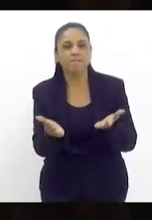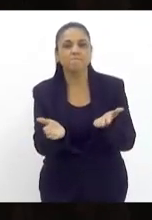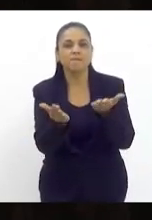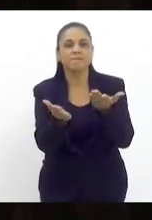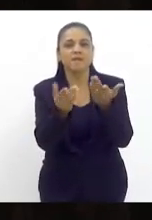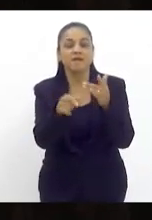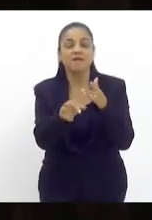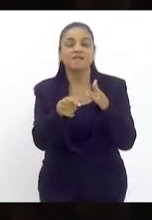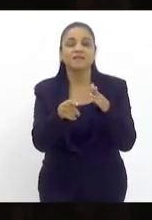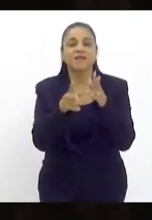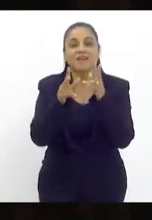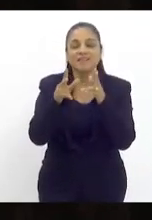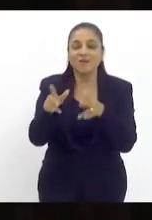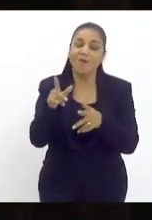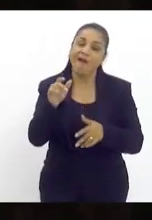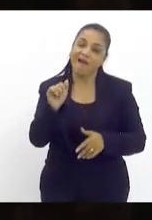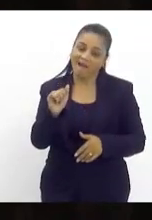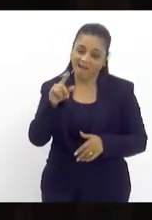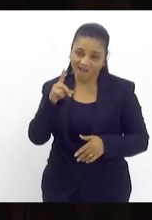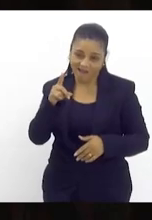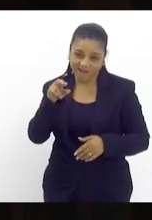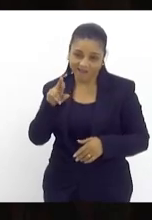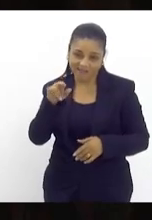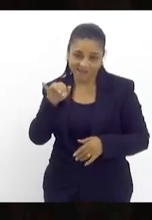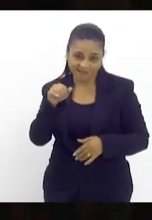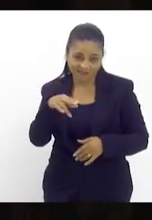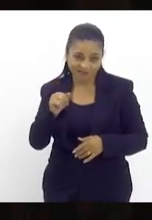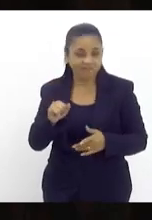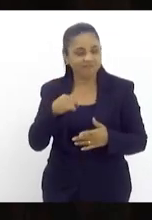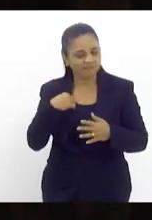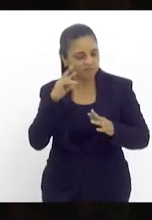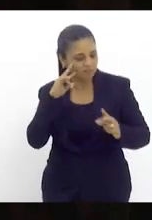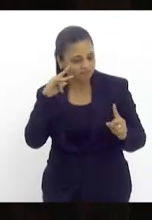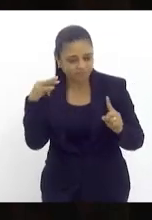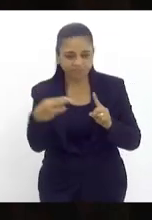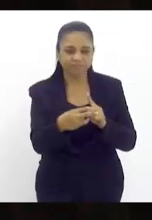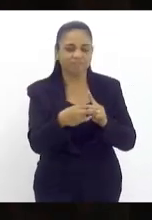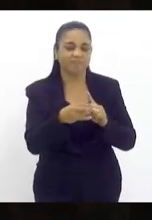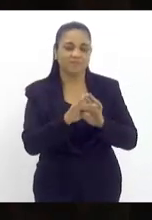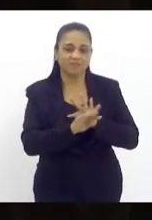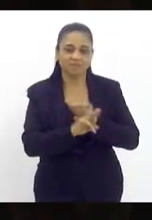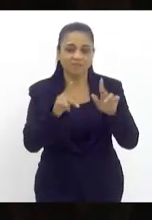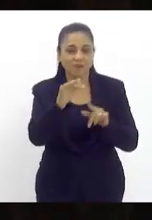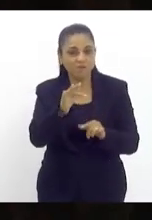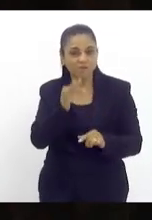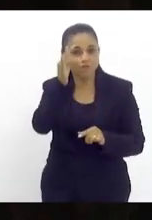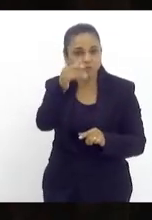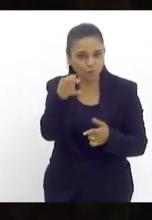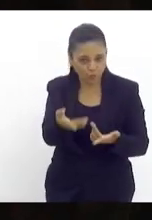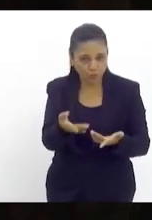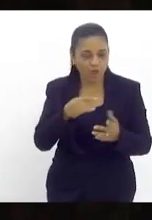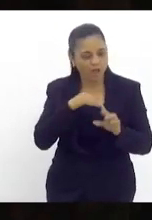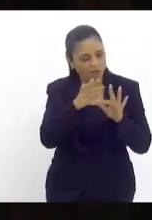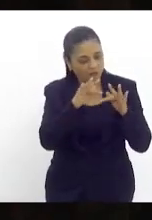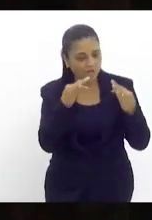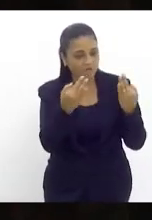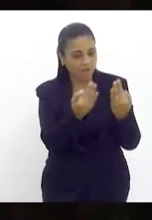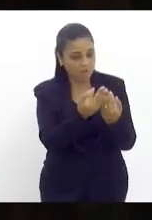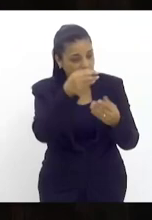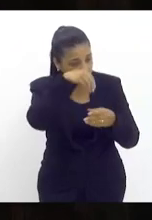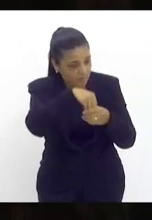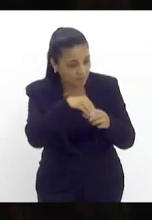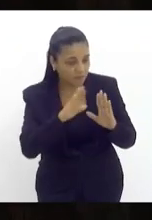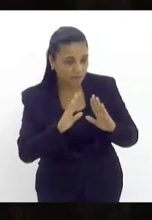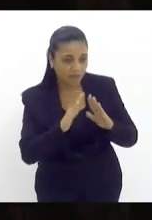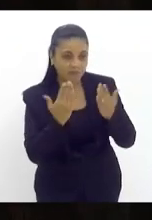a Adriana, é a projeção nacional. Né? Tanto a família quanto a família na escola